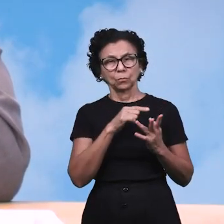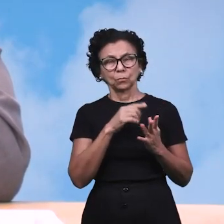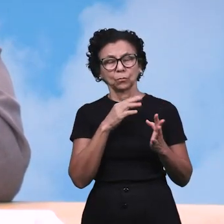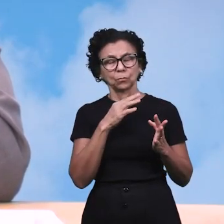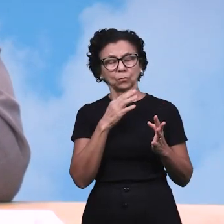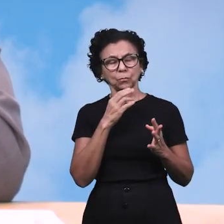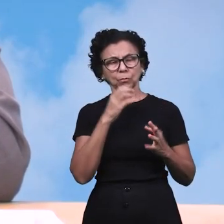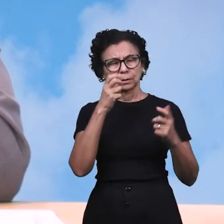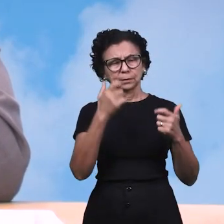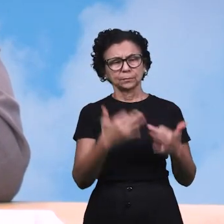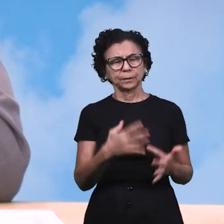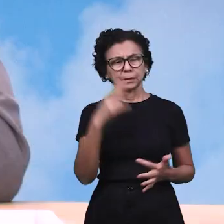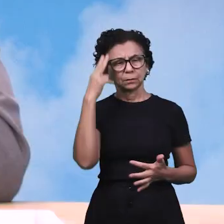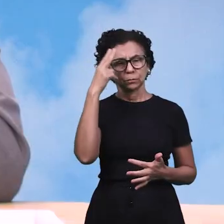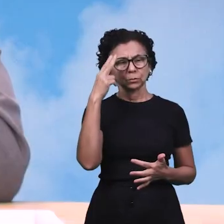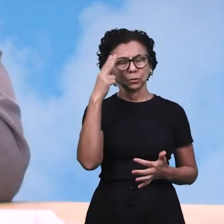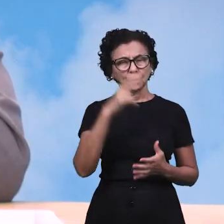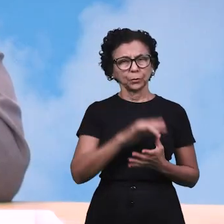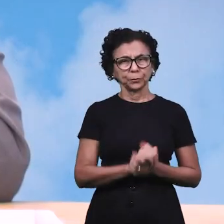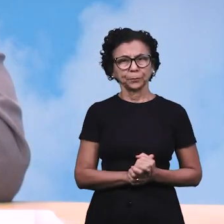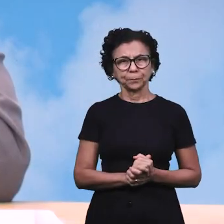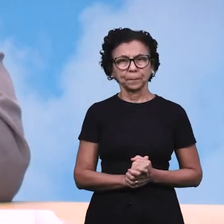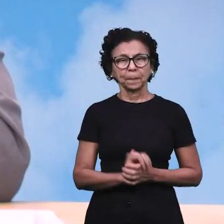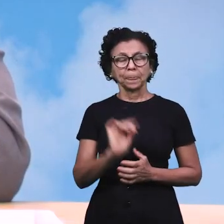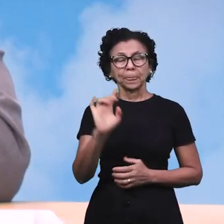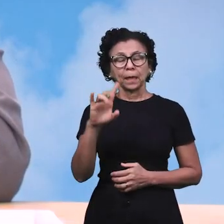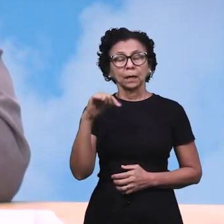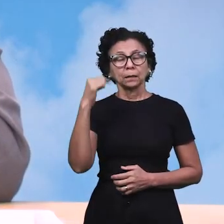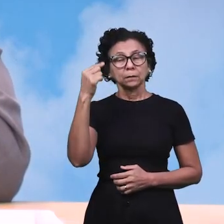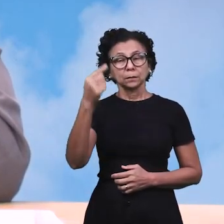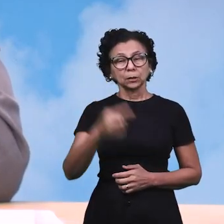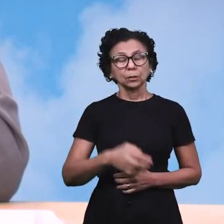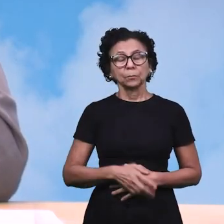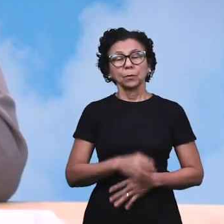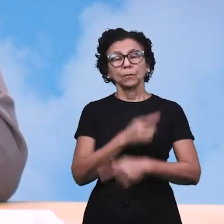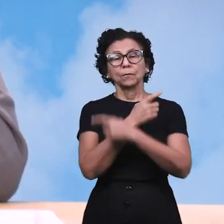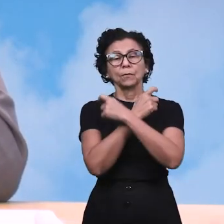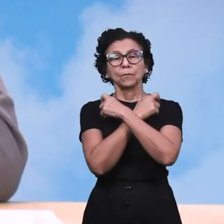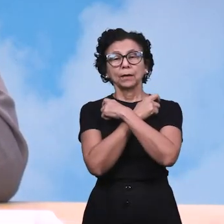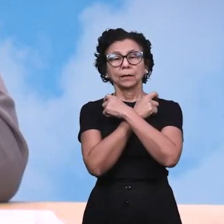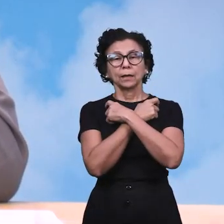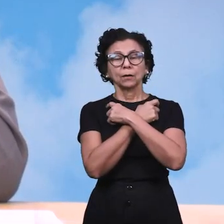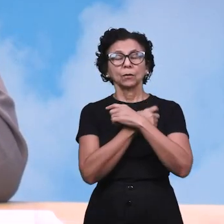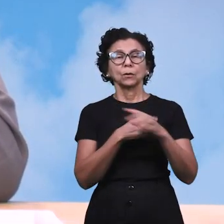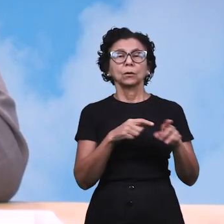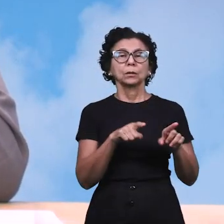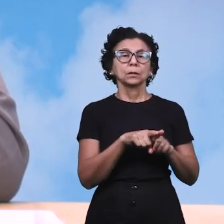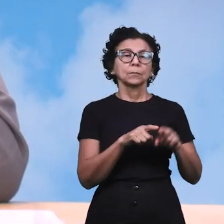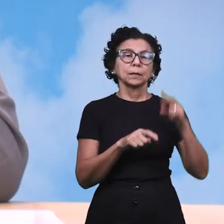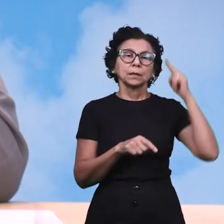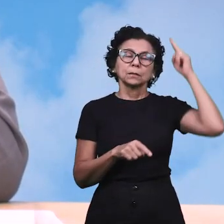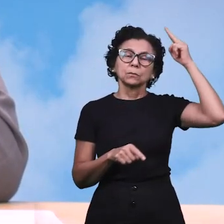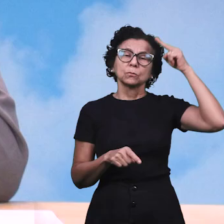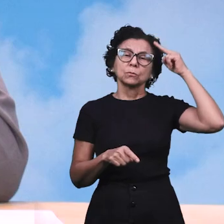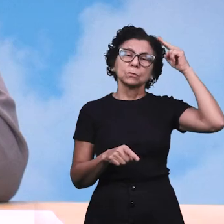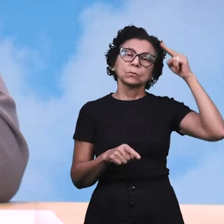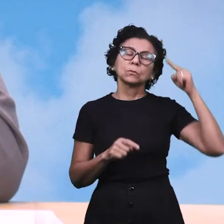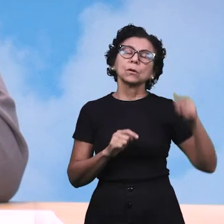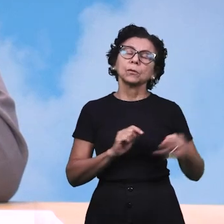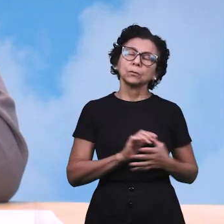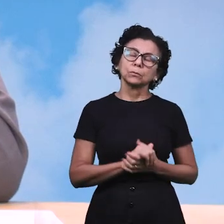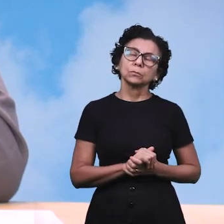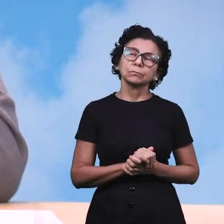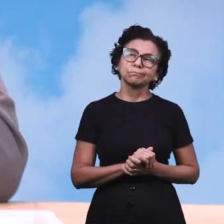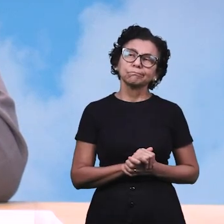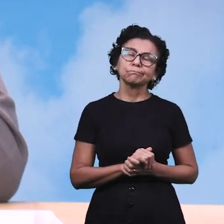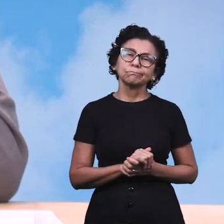sonho para Faraó e só José